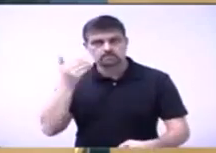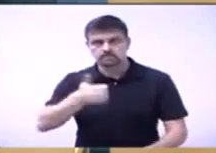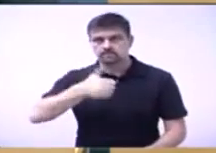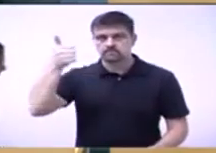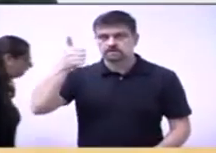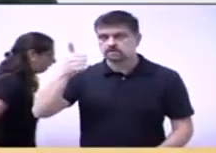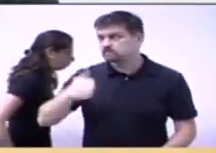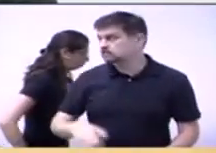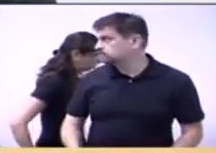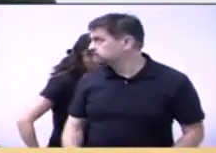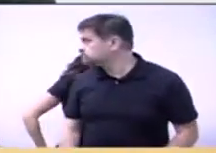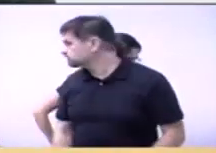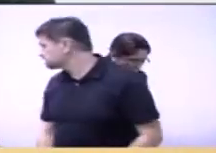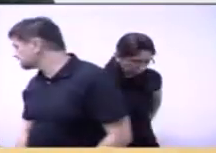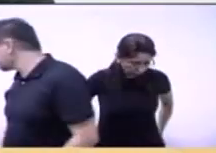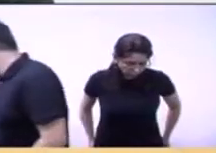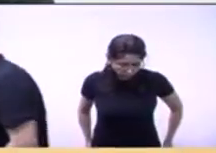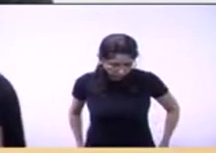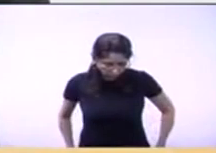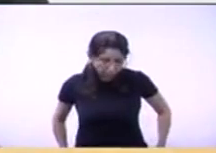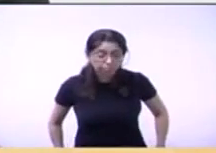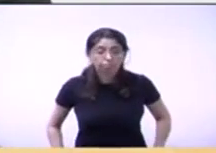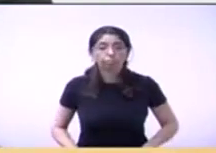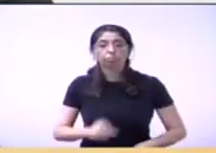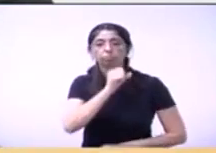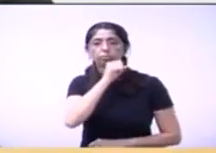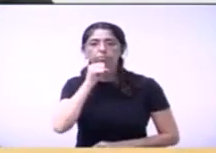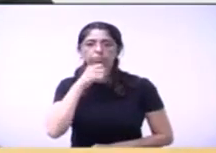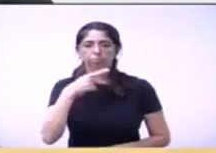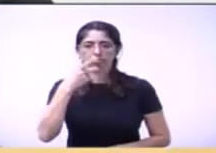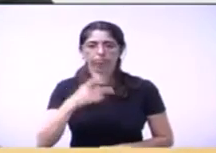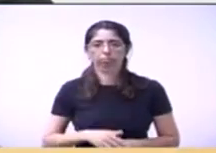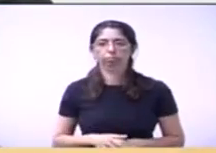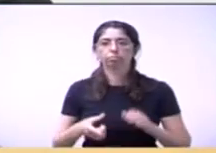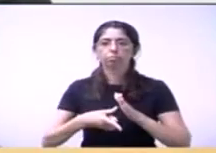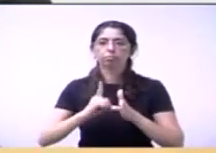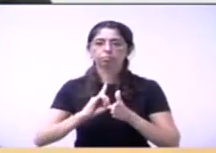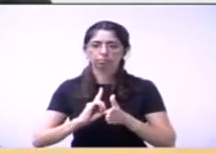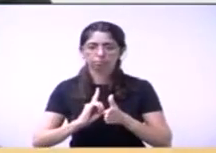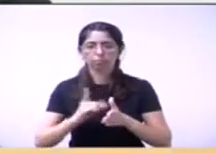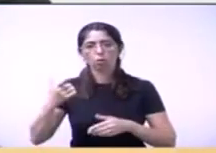Antes de passar a palavra ao próximo vereador, gostaria de cumprimentar e agradecer a presença